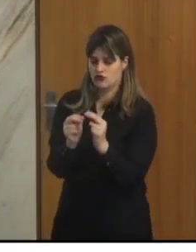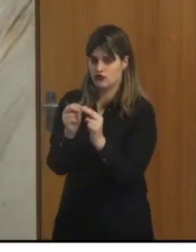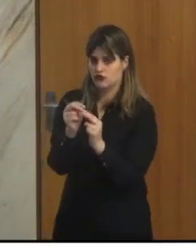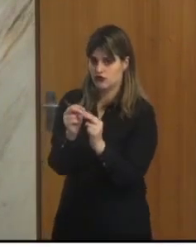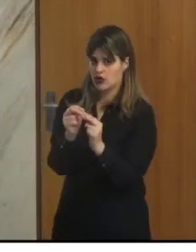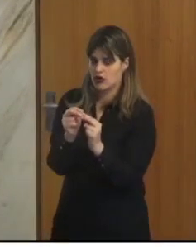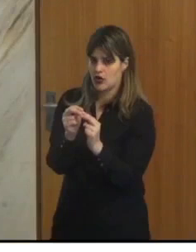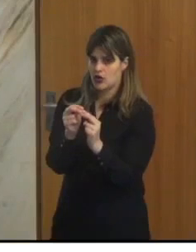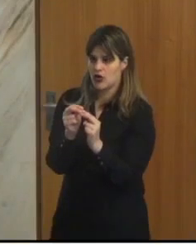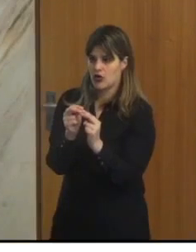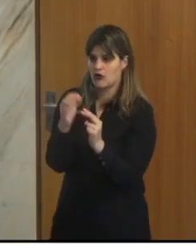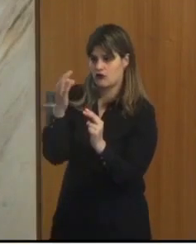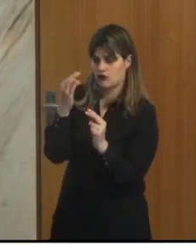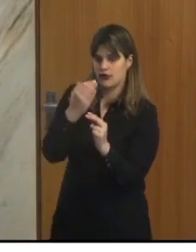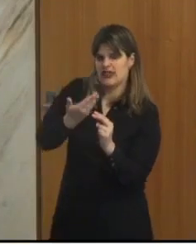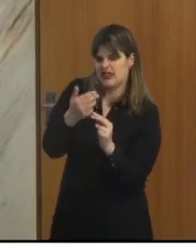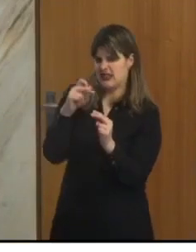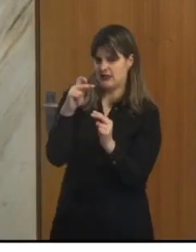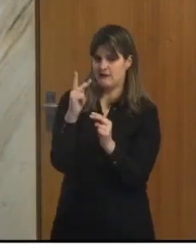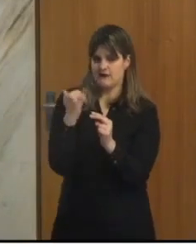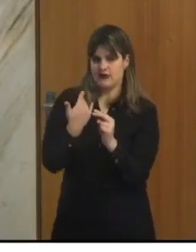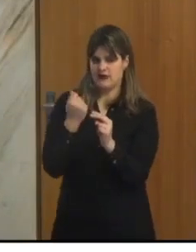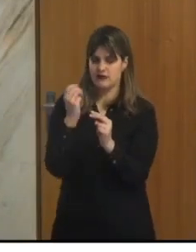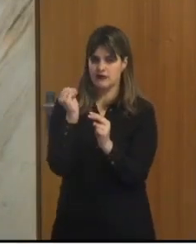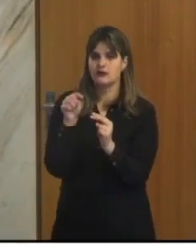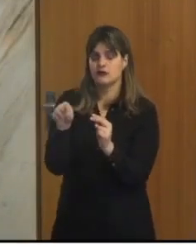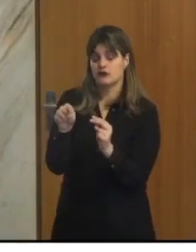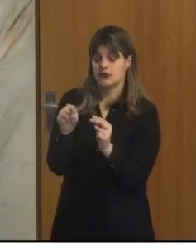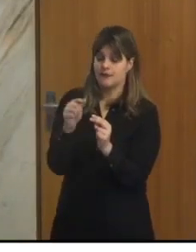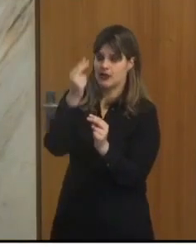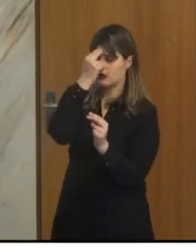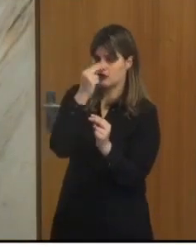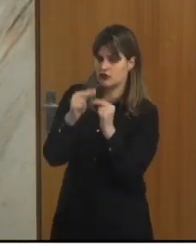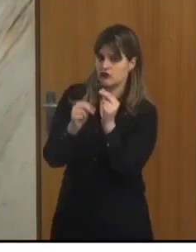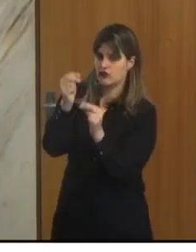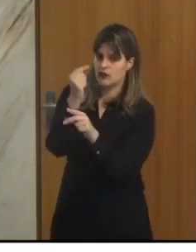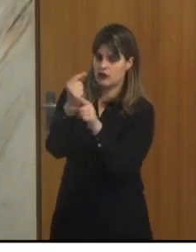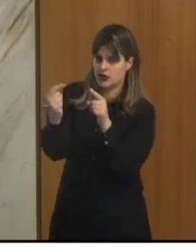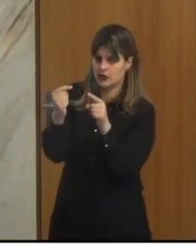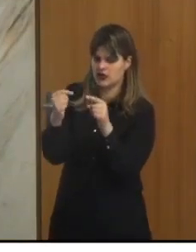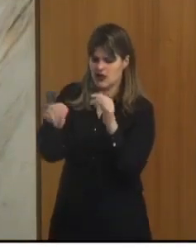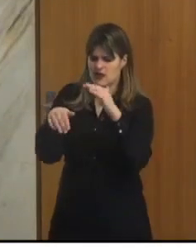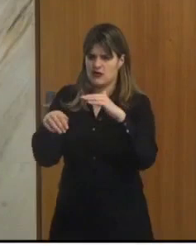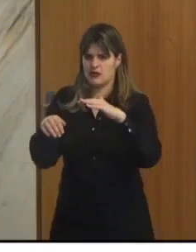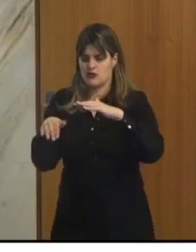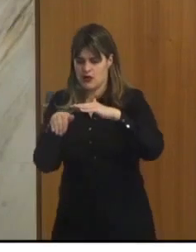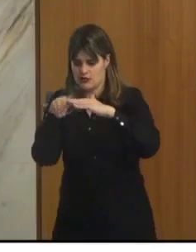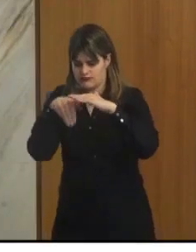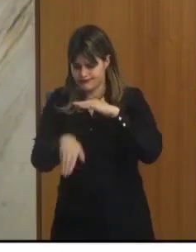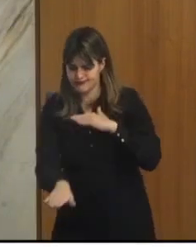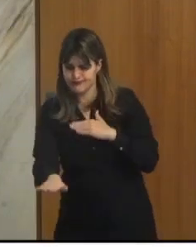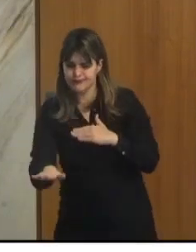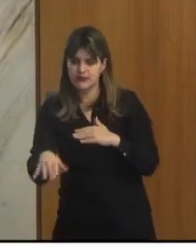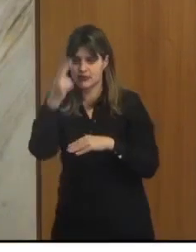intervenção de Segenando de Davides, na previsão de possíveis ataques, porque ele está numa zona baixa, não tão baixa, naquela altura não seria